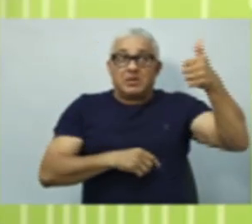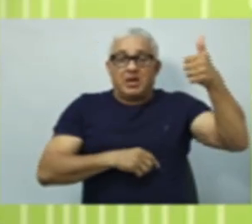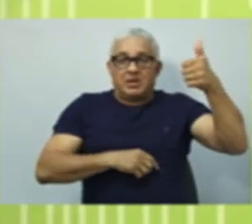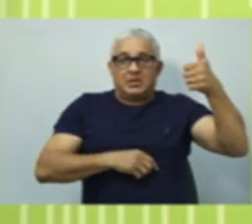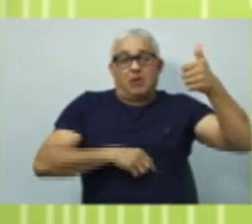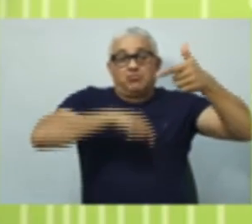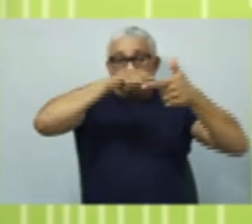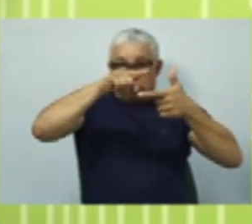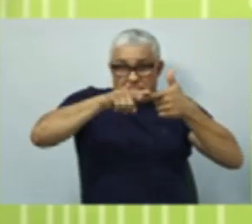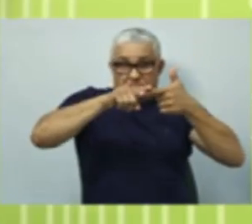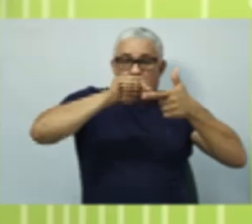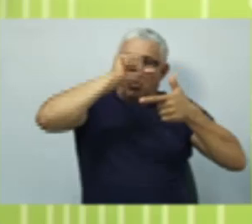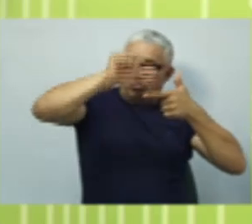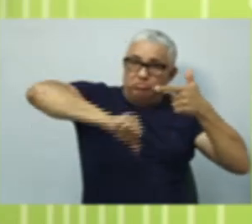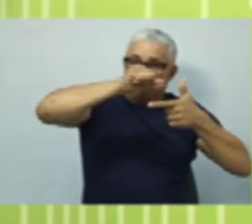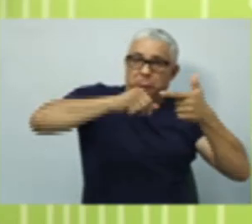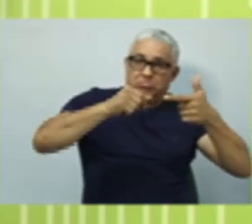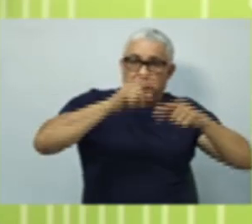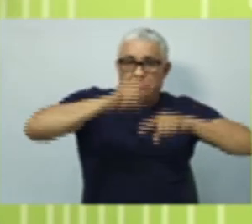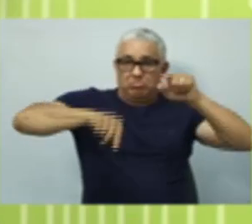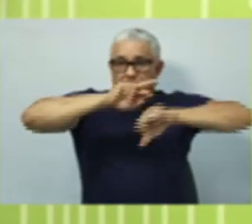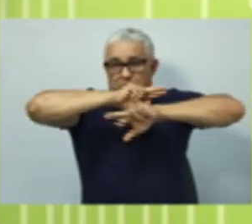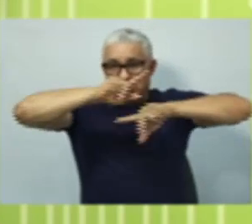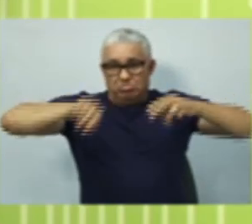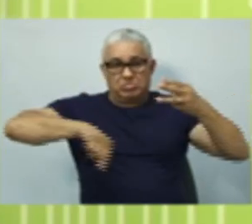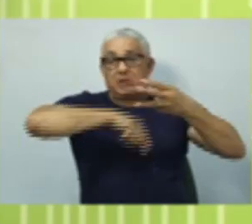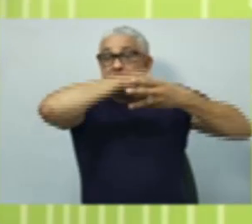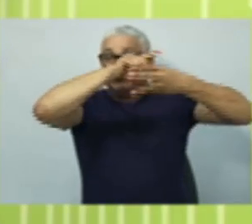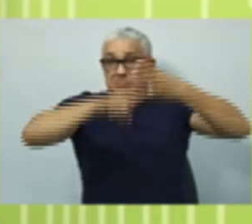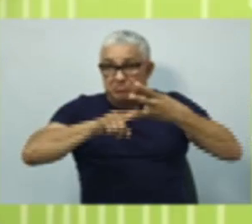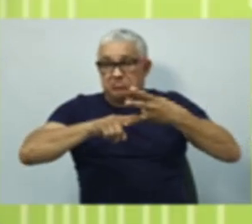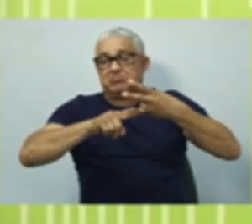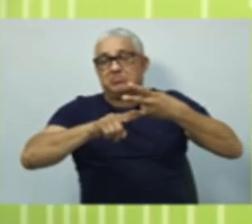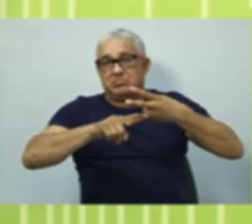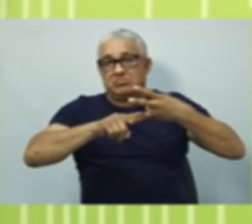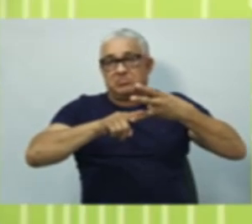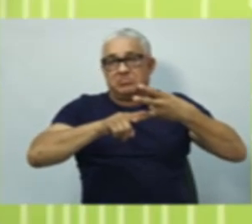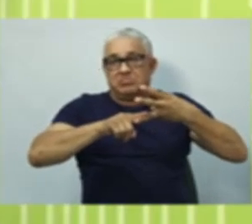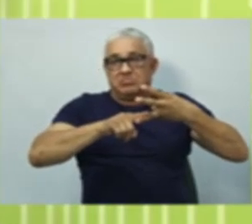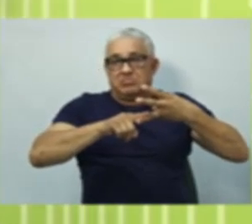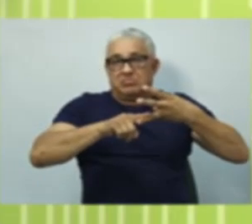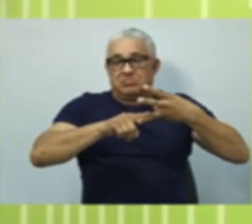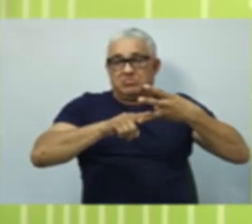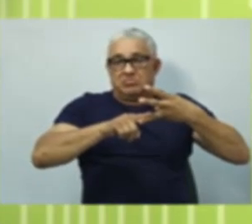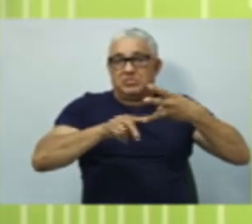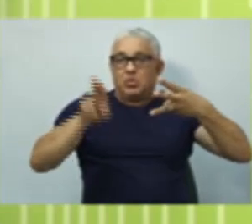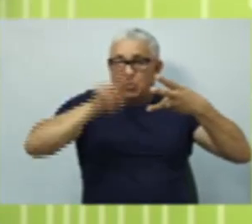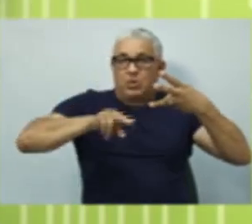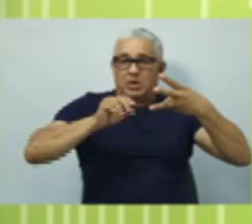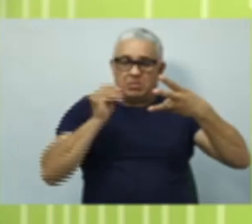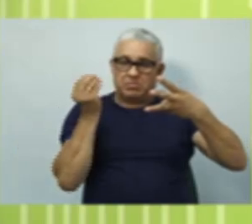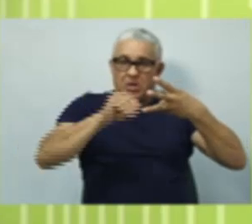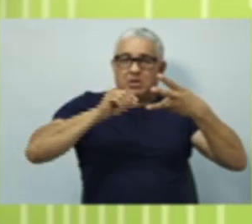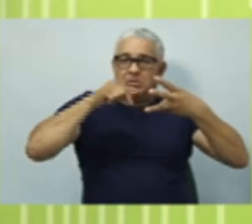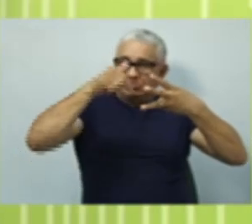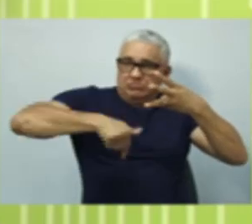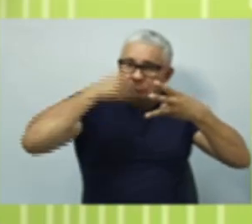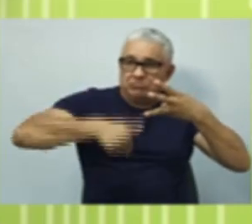transforma essa matéria-prima em produto, e vem o setor terciário, que vem empregar o serviço